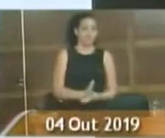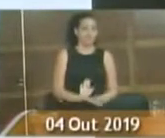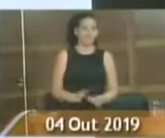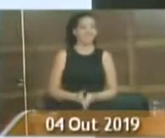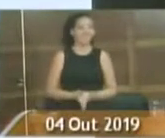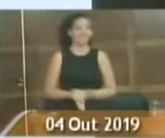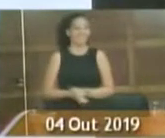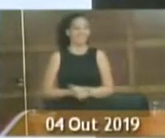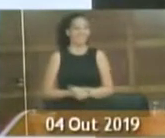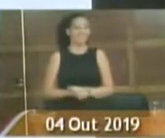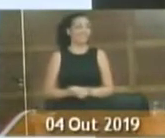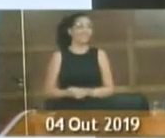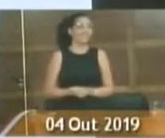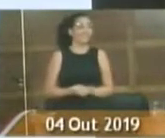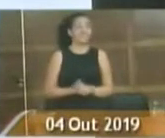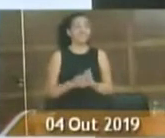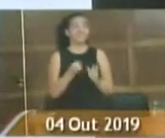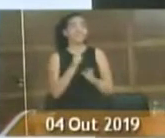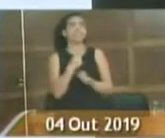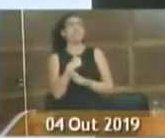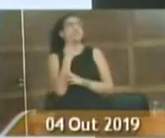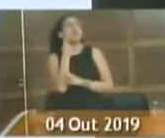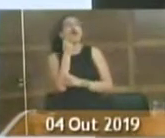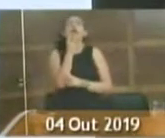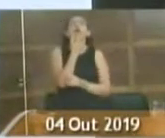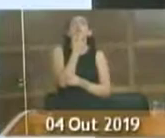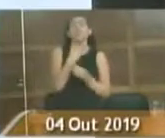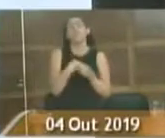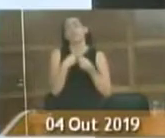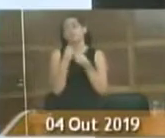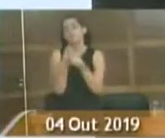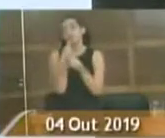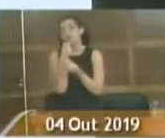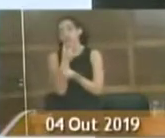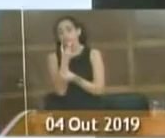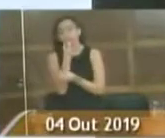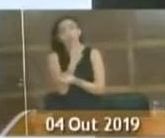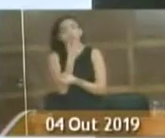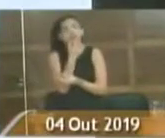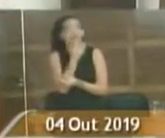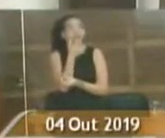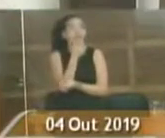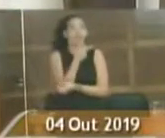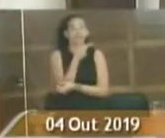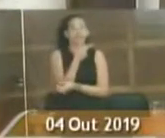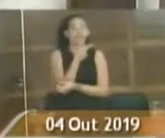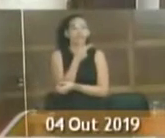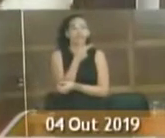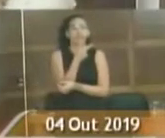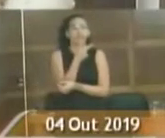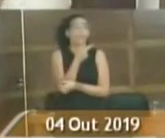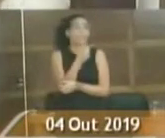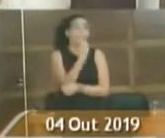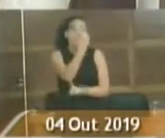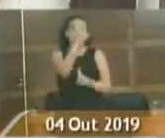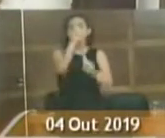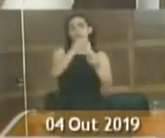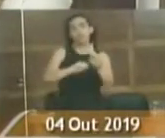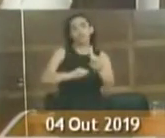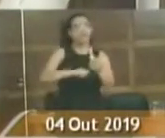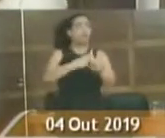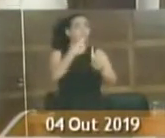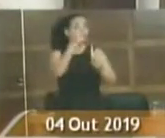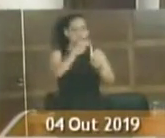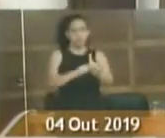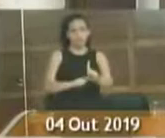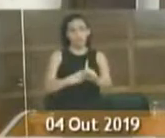que é esporotricose, aí eu fico dando um remedinho dele, para ele. De esporotricose, esporotricose. Passou um mês,